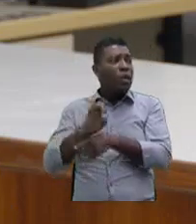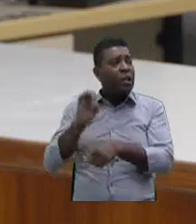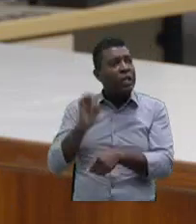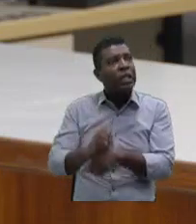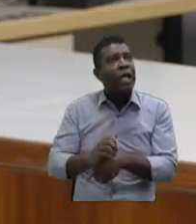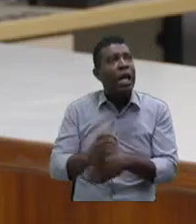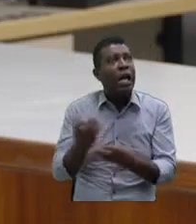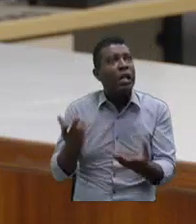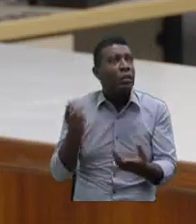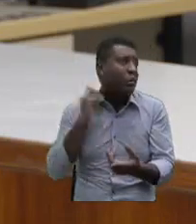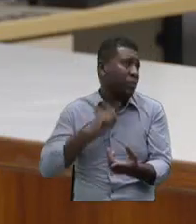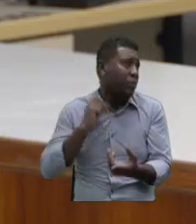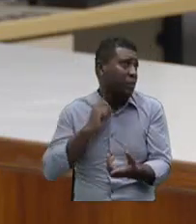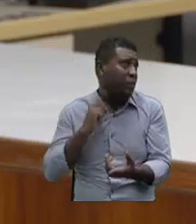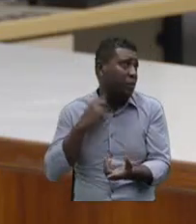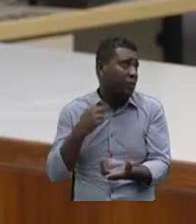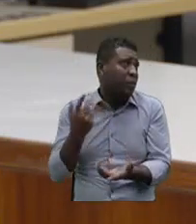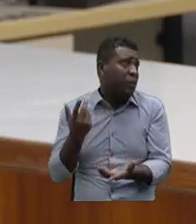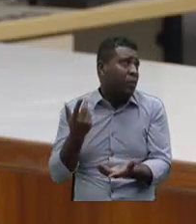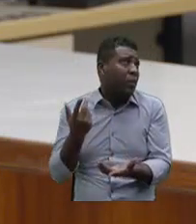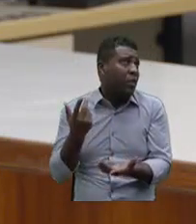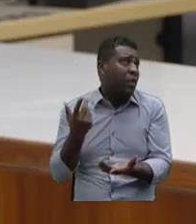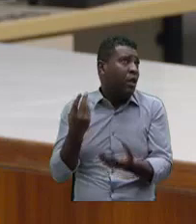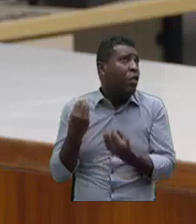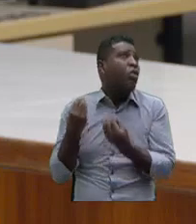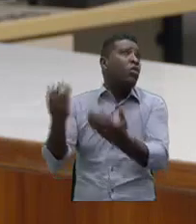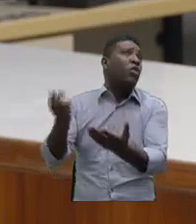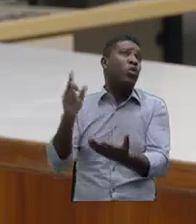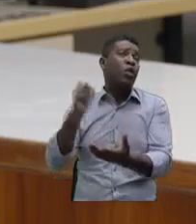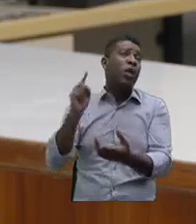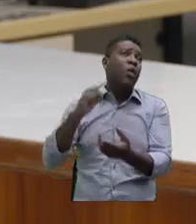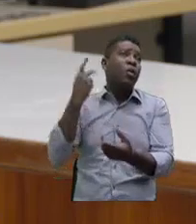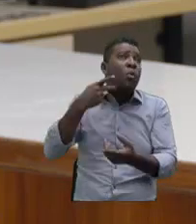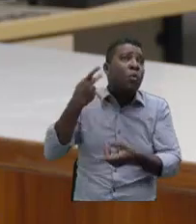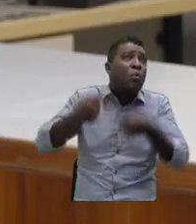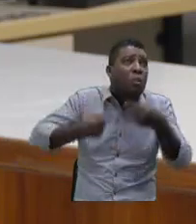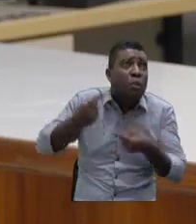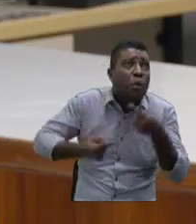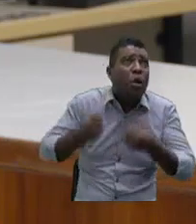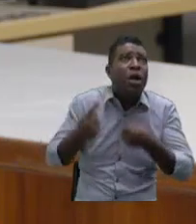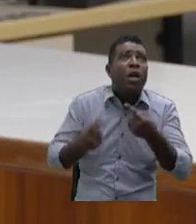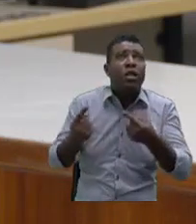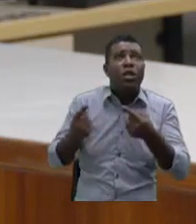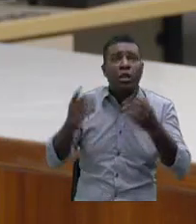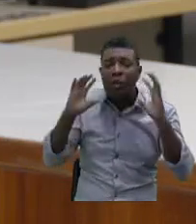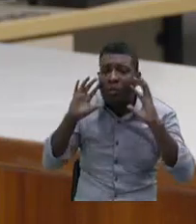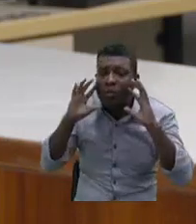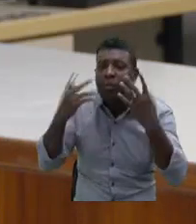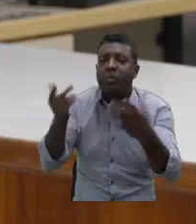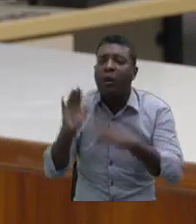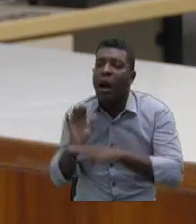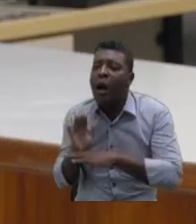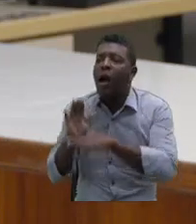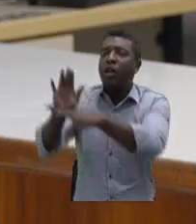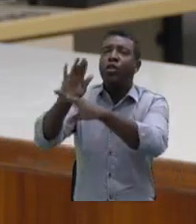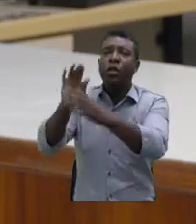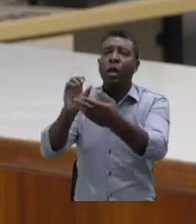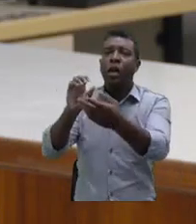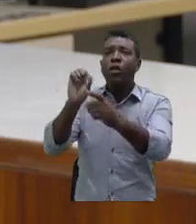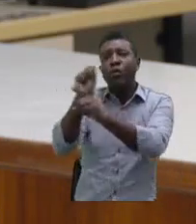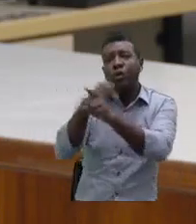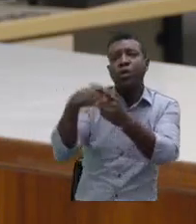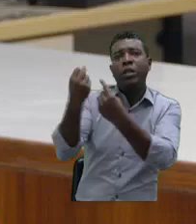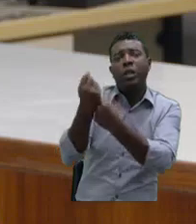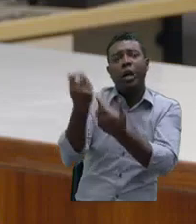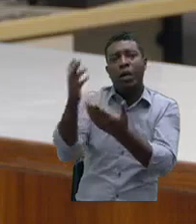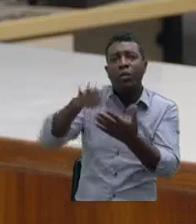Minas Gerais em políticas públicas que revolucionem o aspecto social do Vale do Jequitinhonha.